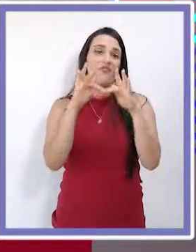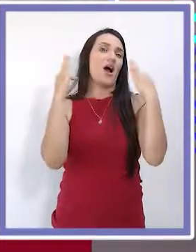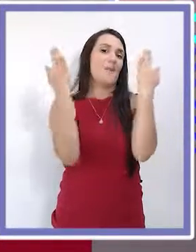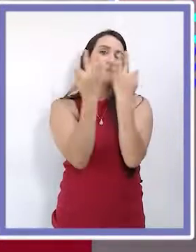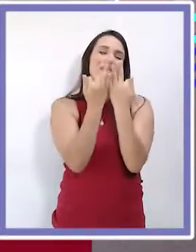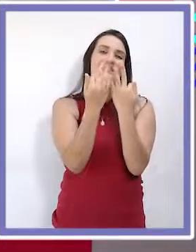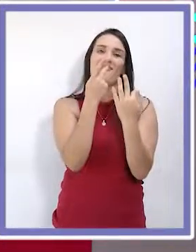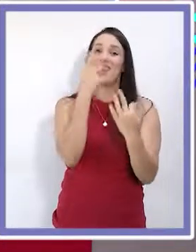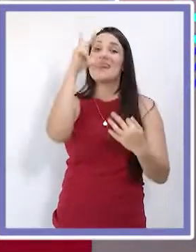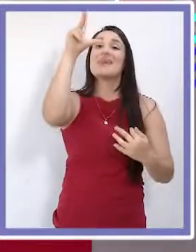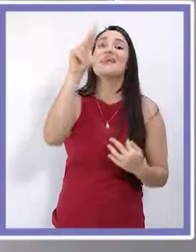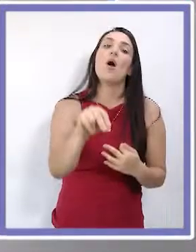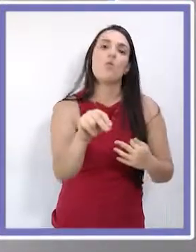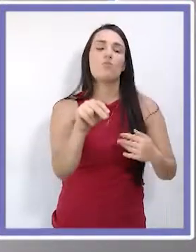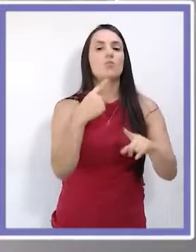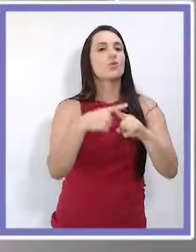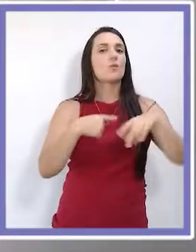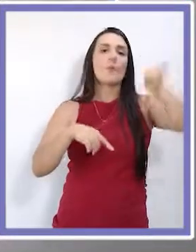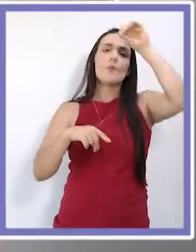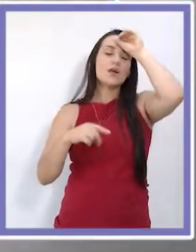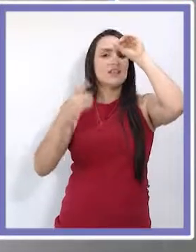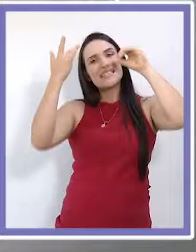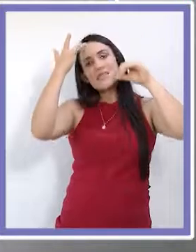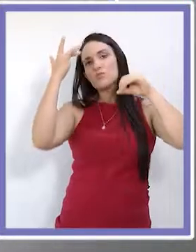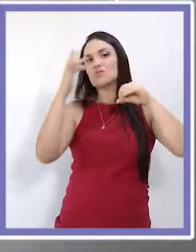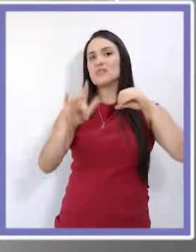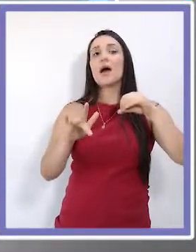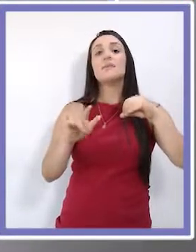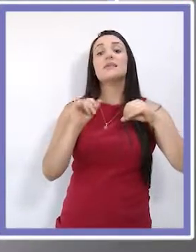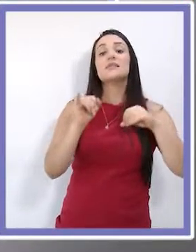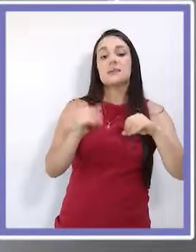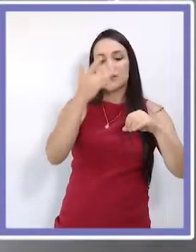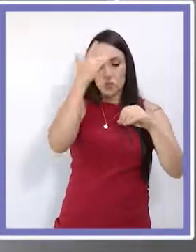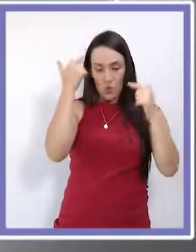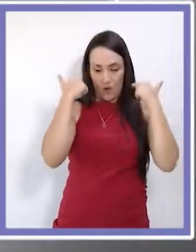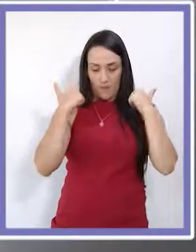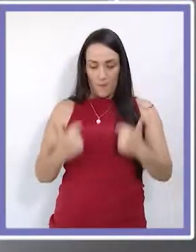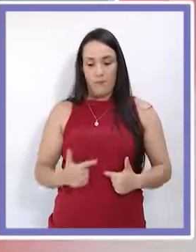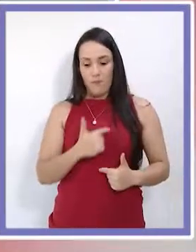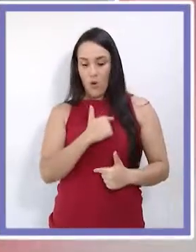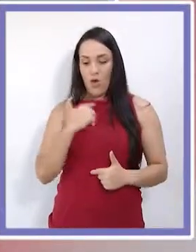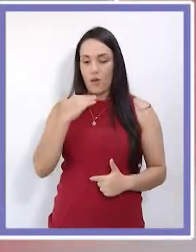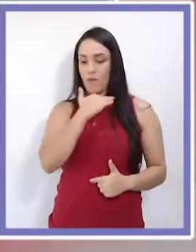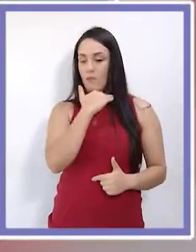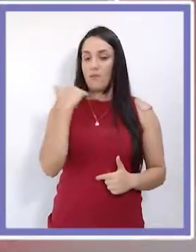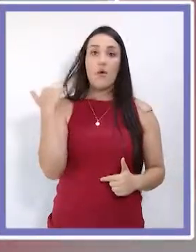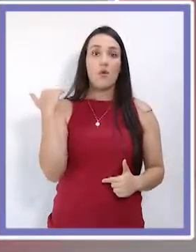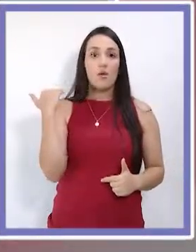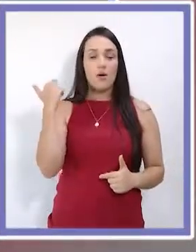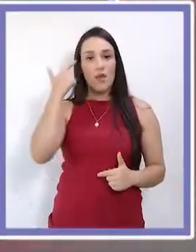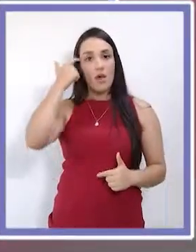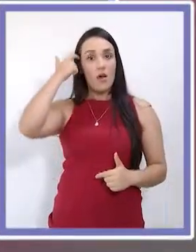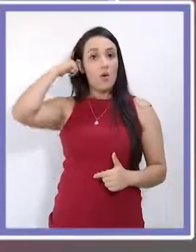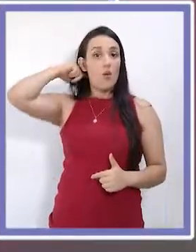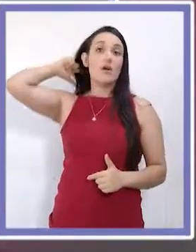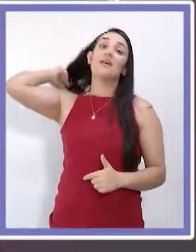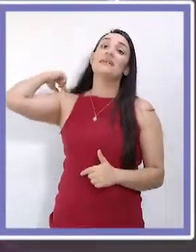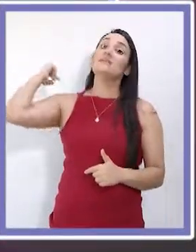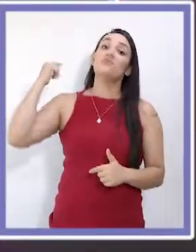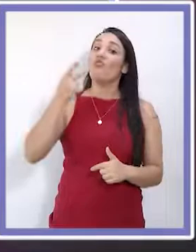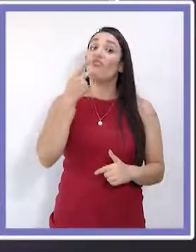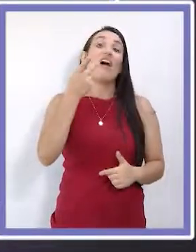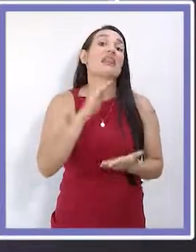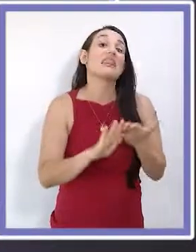nós temos é a negativa familiar por desconhecer a vontade da pessoa que morreu. Então, você não precisa deixar nada